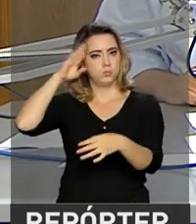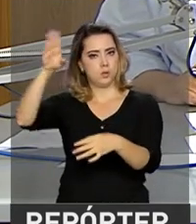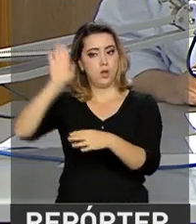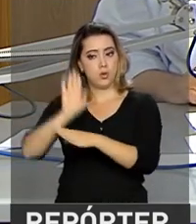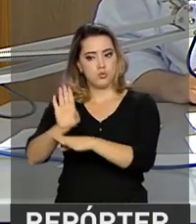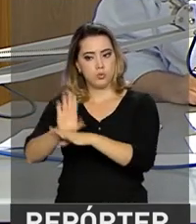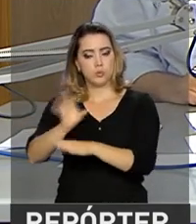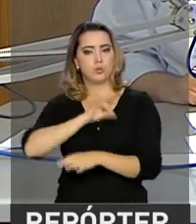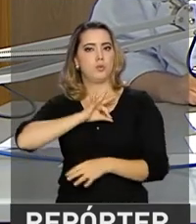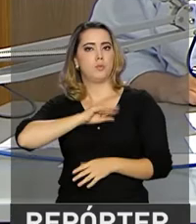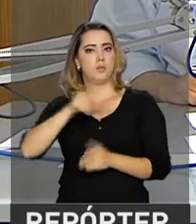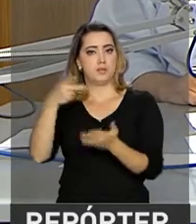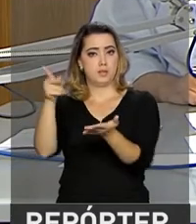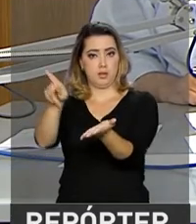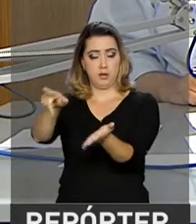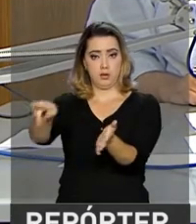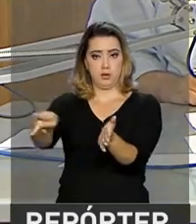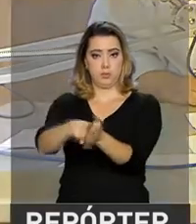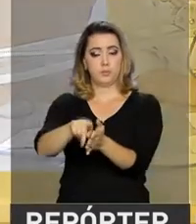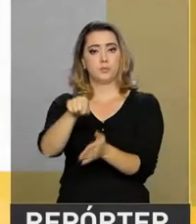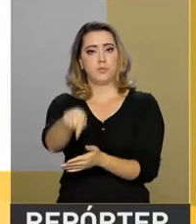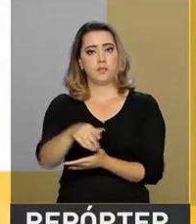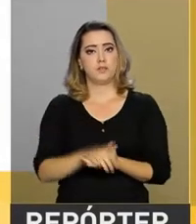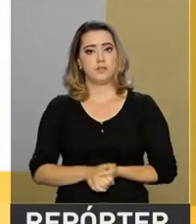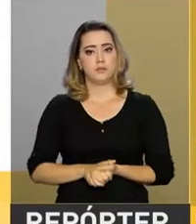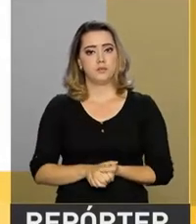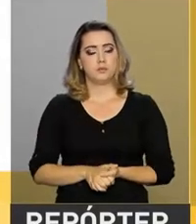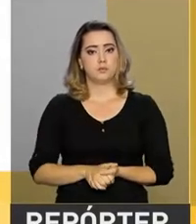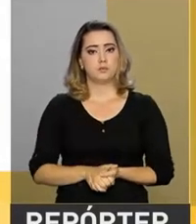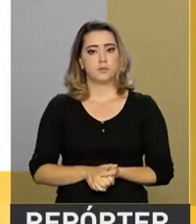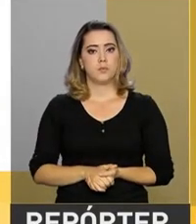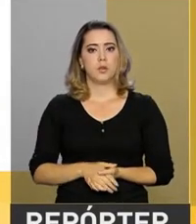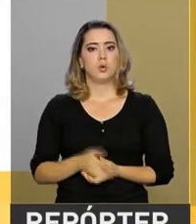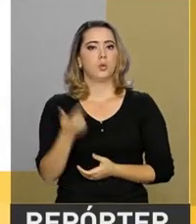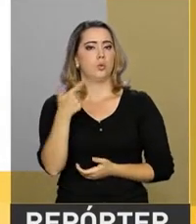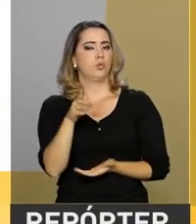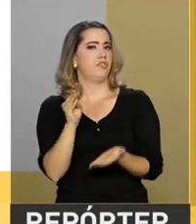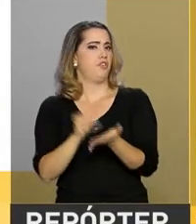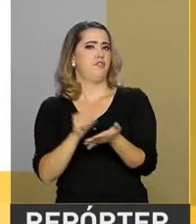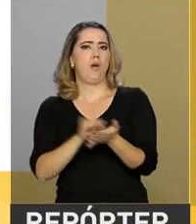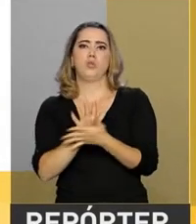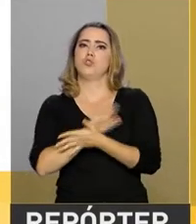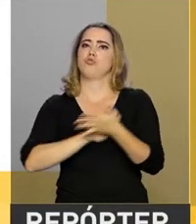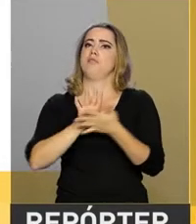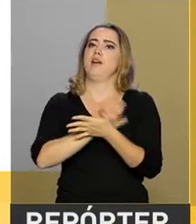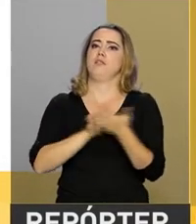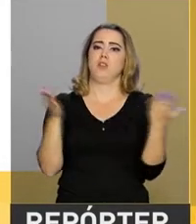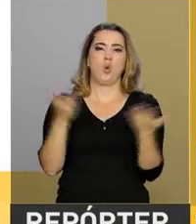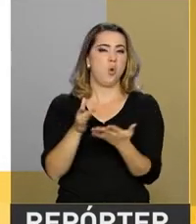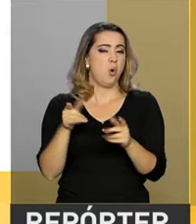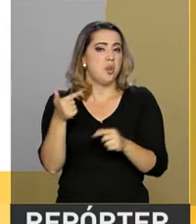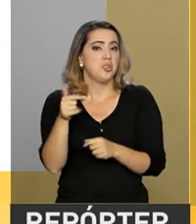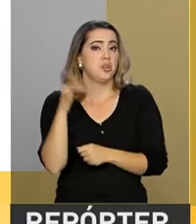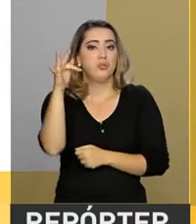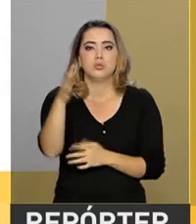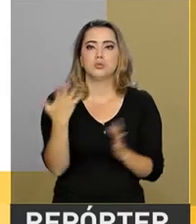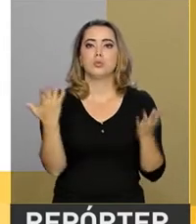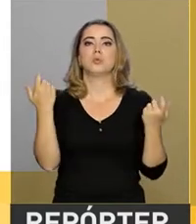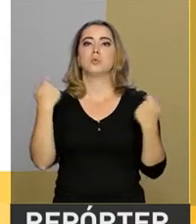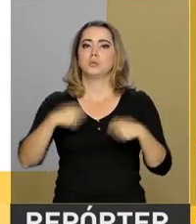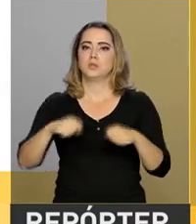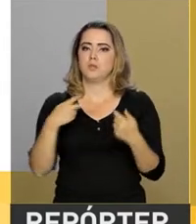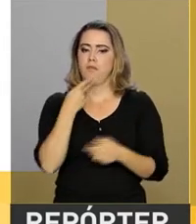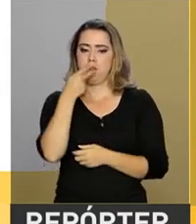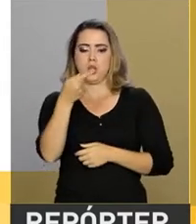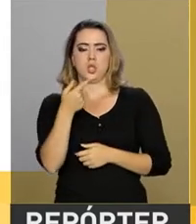forças locais de segurança, é isso? Não faltaram e não faltarão. Eu vi várias notícias